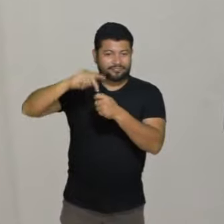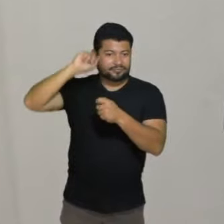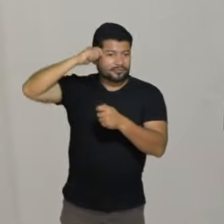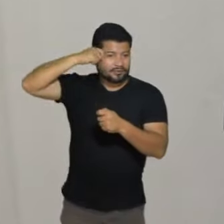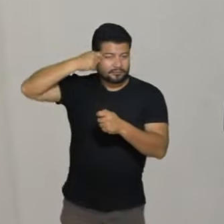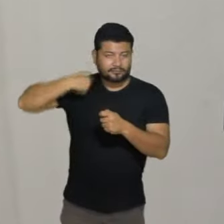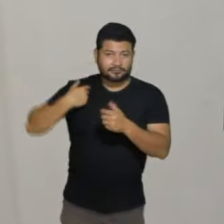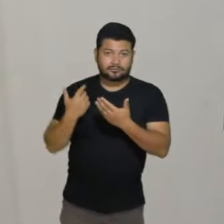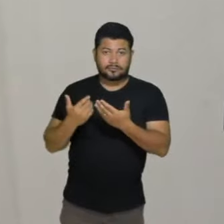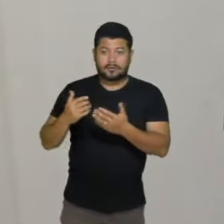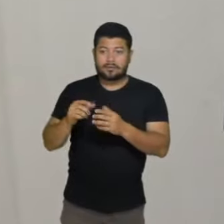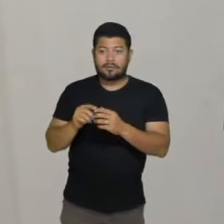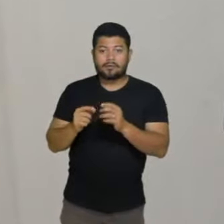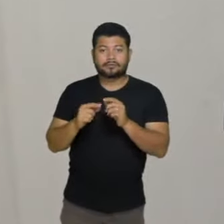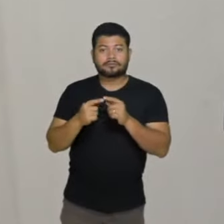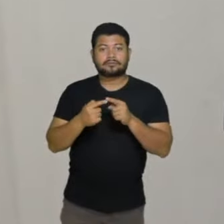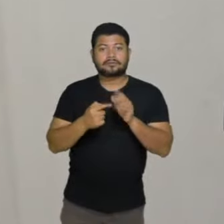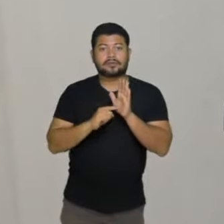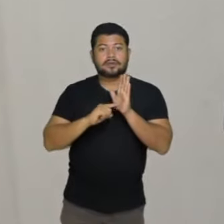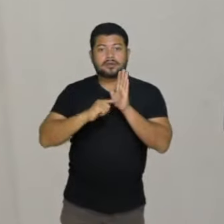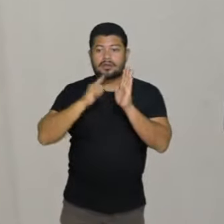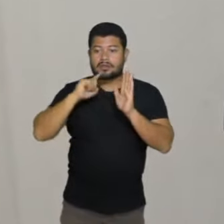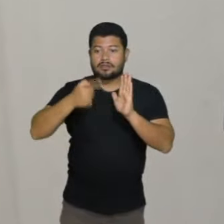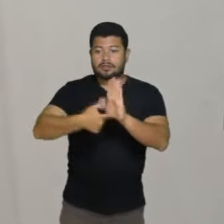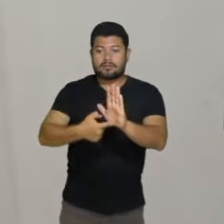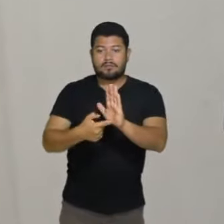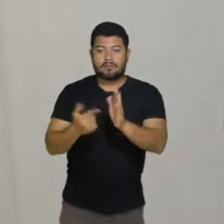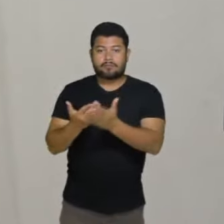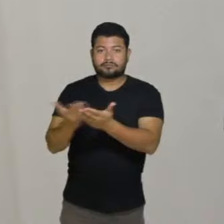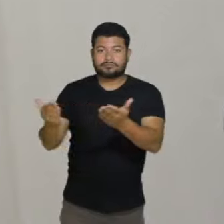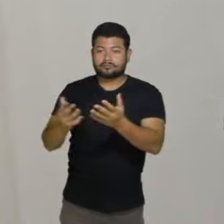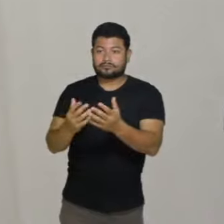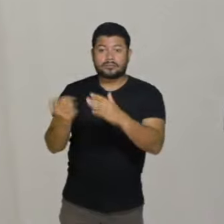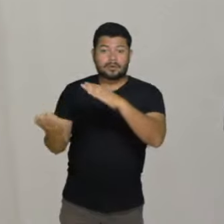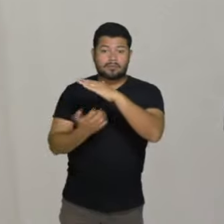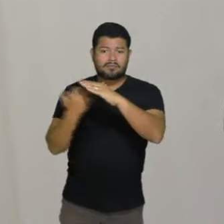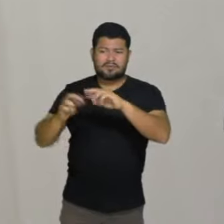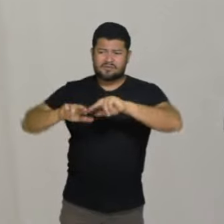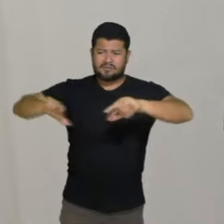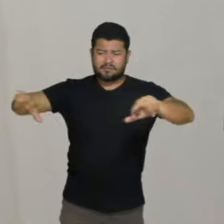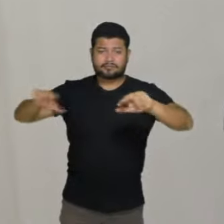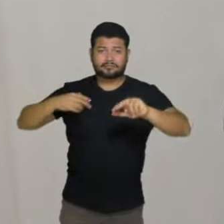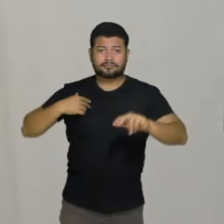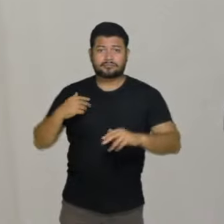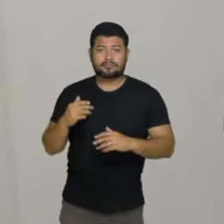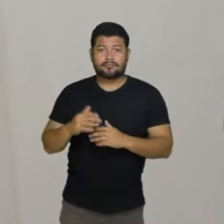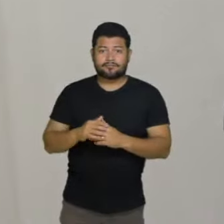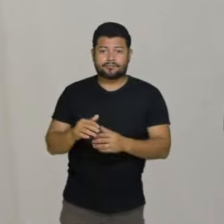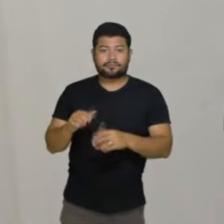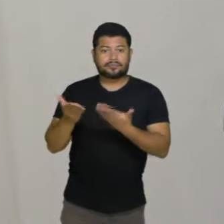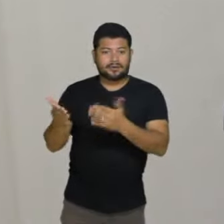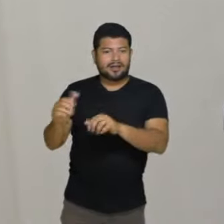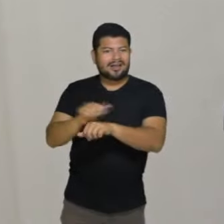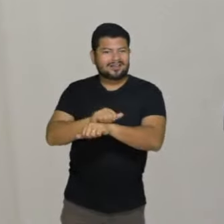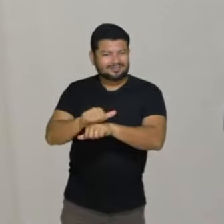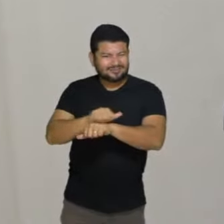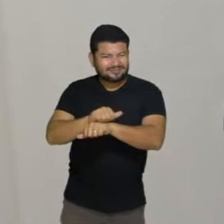infraestrutura brasileiro como pagadores de propina. Em uma ação inédita no país, a Lava Jato